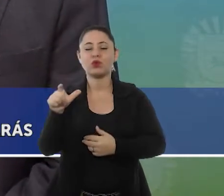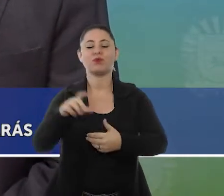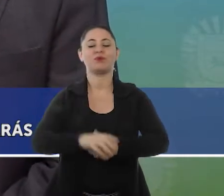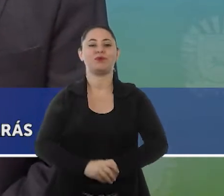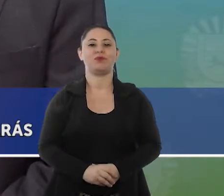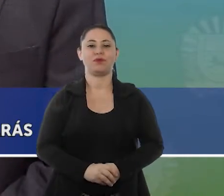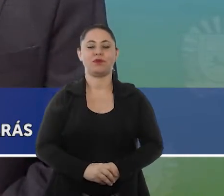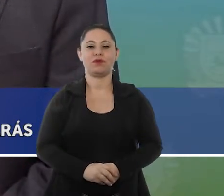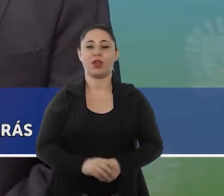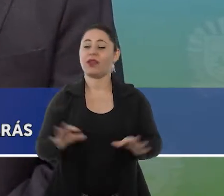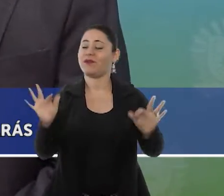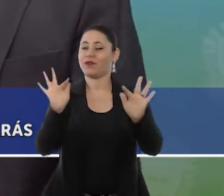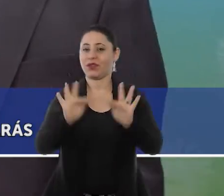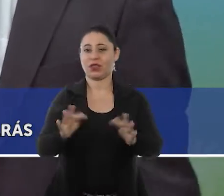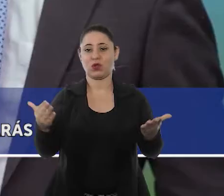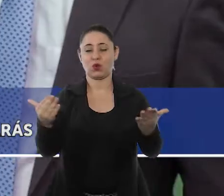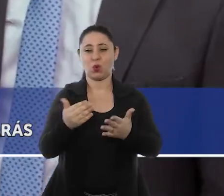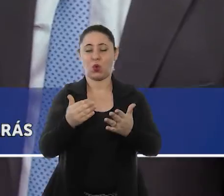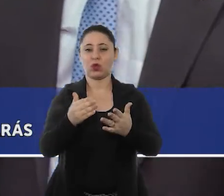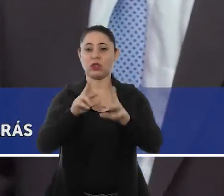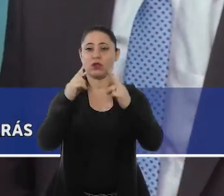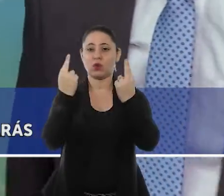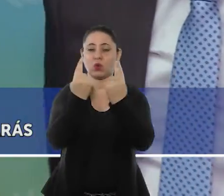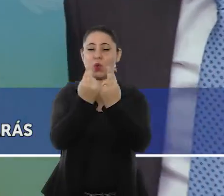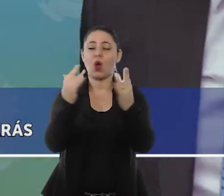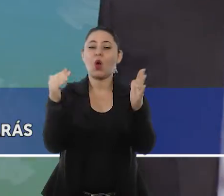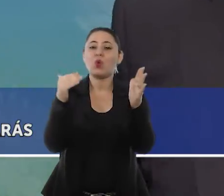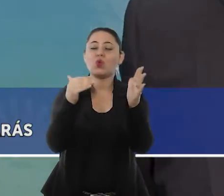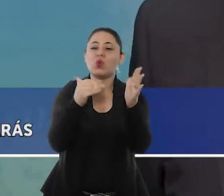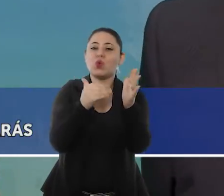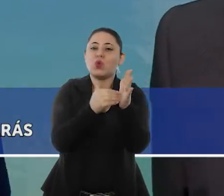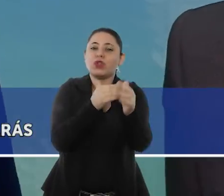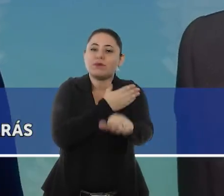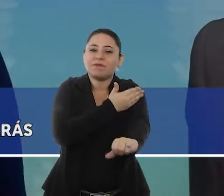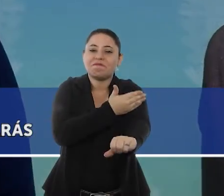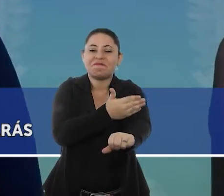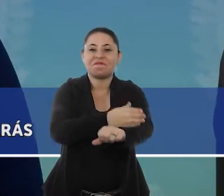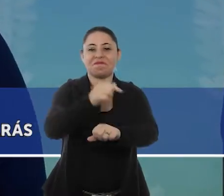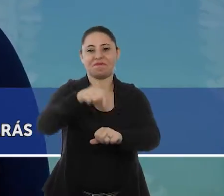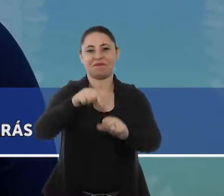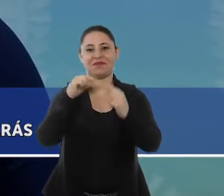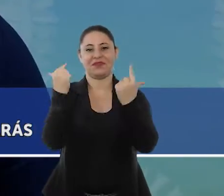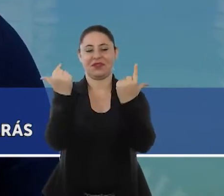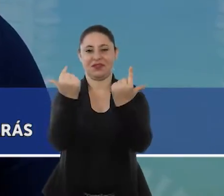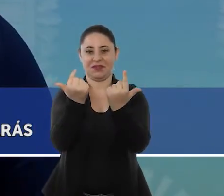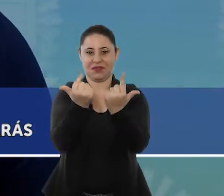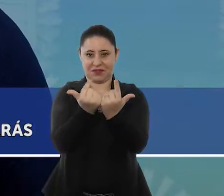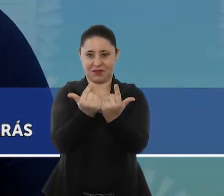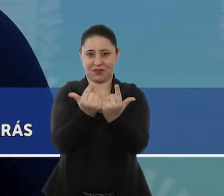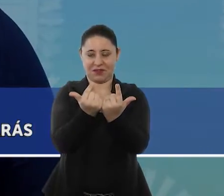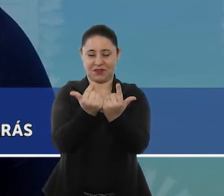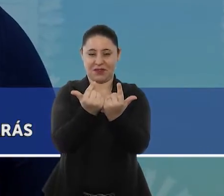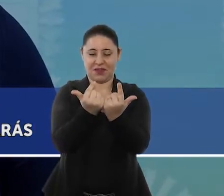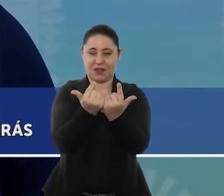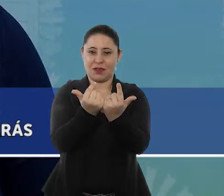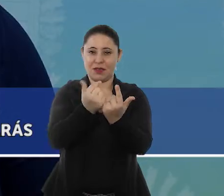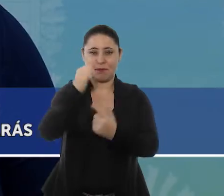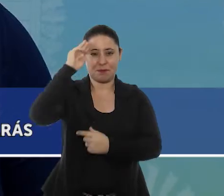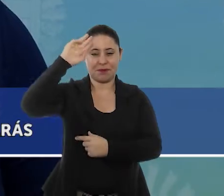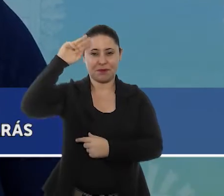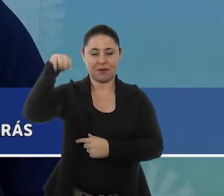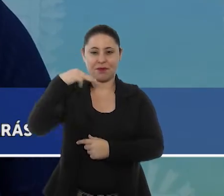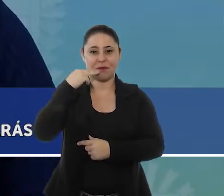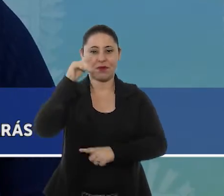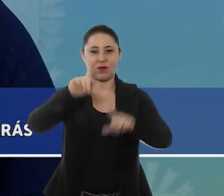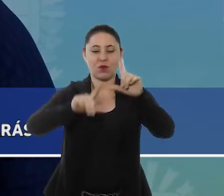famílias sul-mato-grossenses. E a gente encerra por aqui a última sessão, a cobertura da última sessão plenária da Assembleia